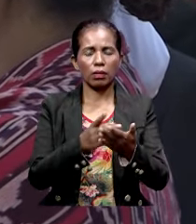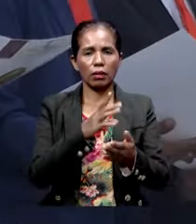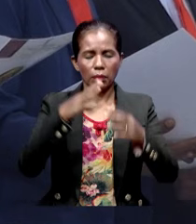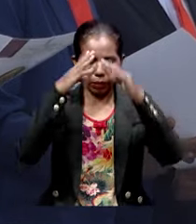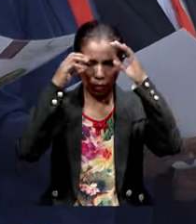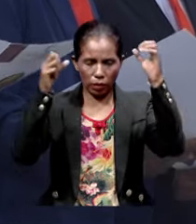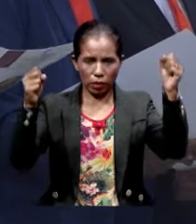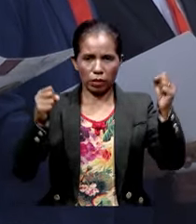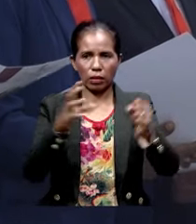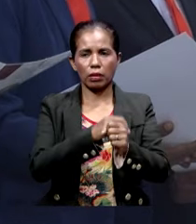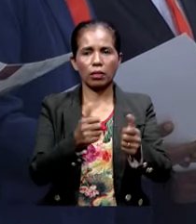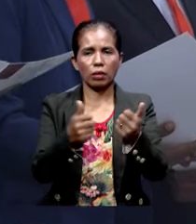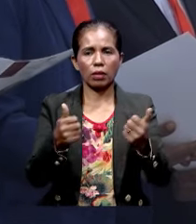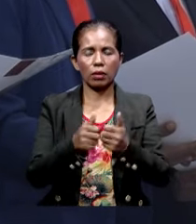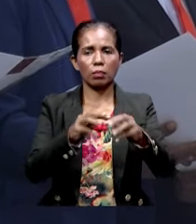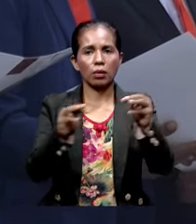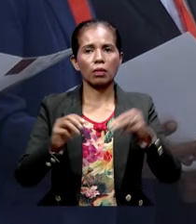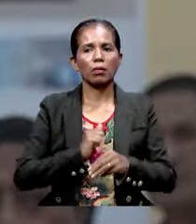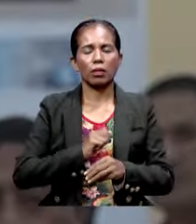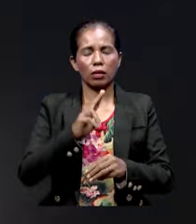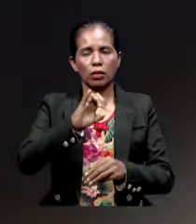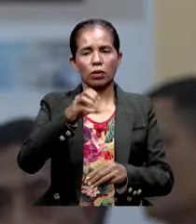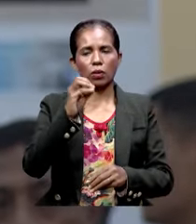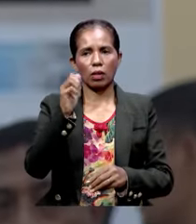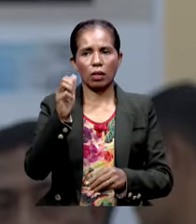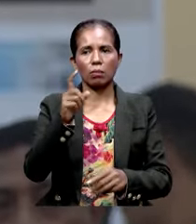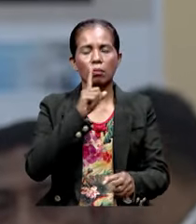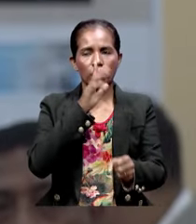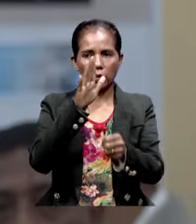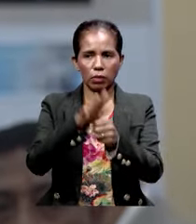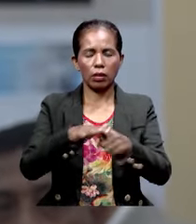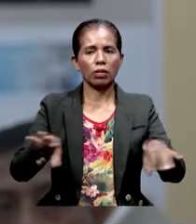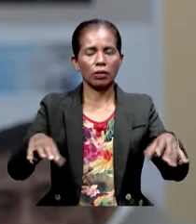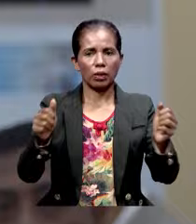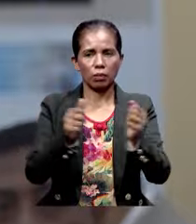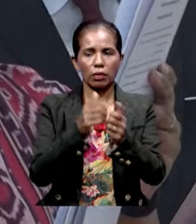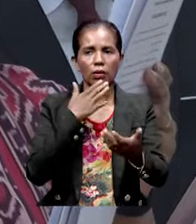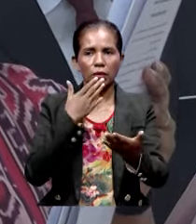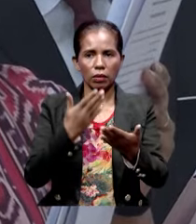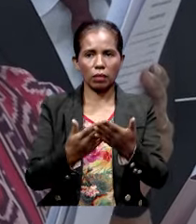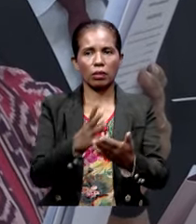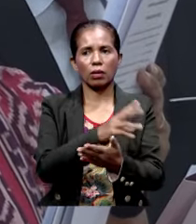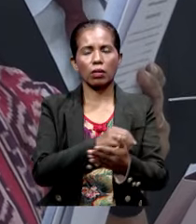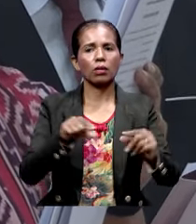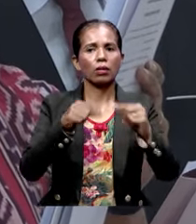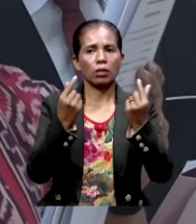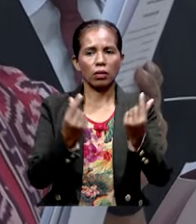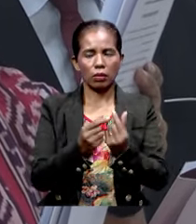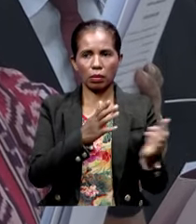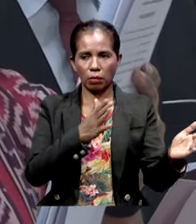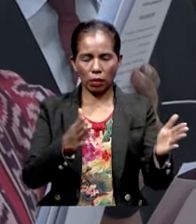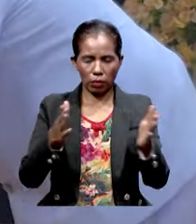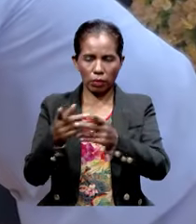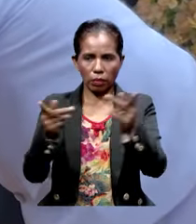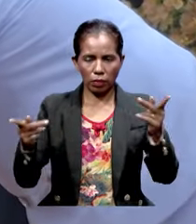presidente e empossado da Autoridade Municipal Aileu, João Bosco dos Santos, promete ser serviço máximo possível com a equipa para preparar a